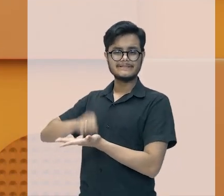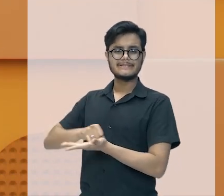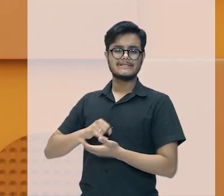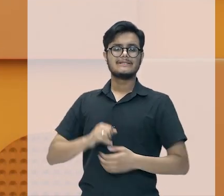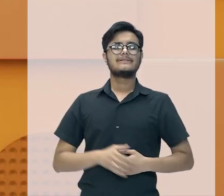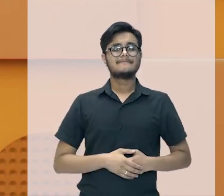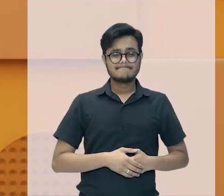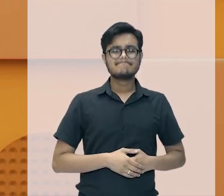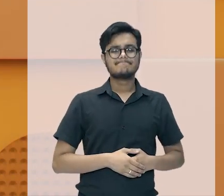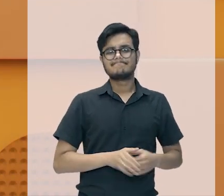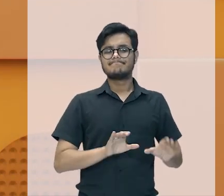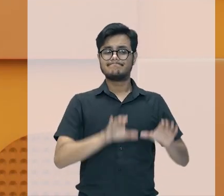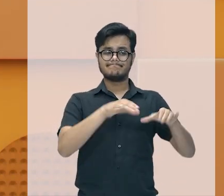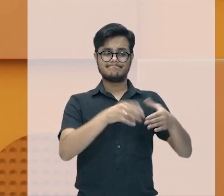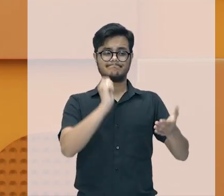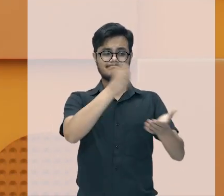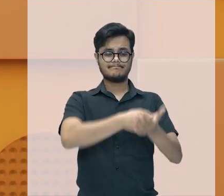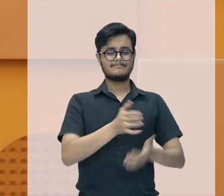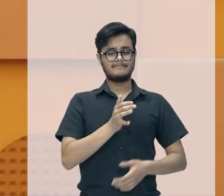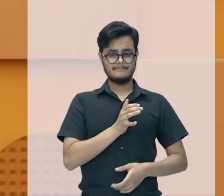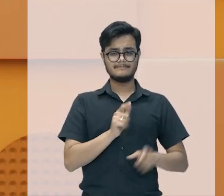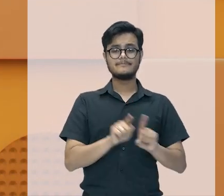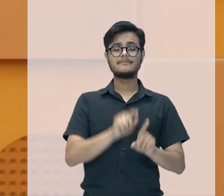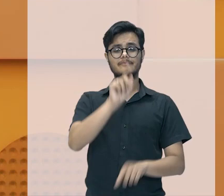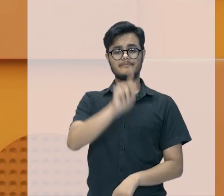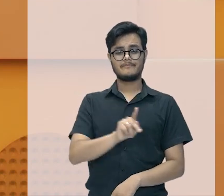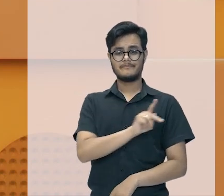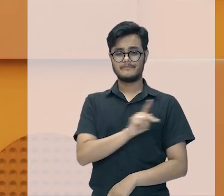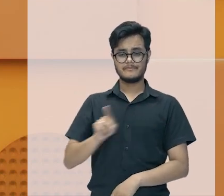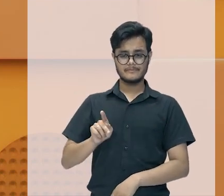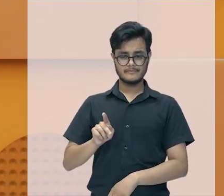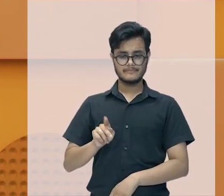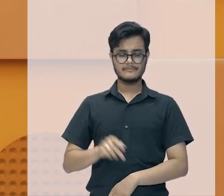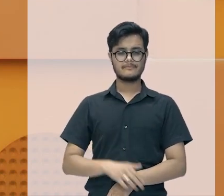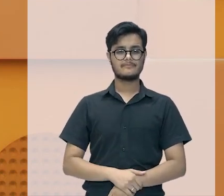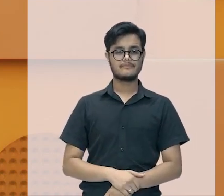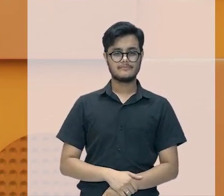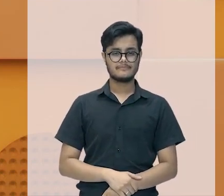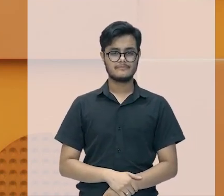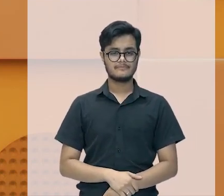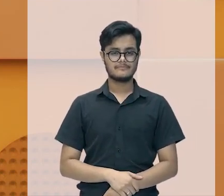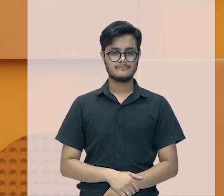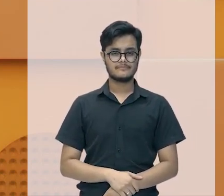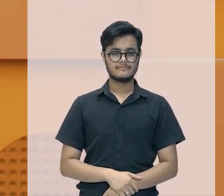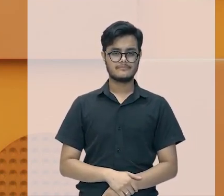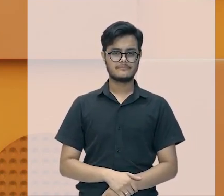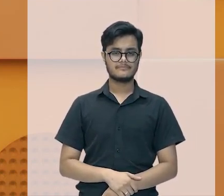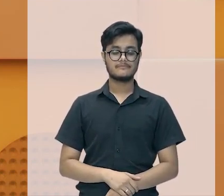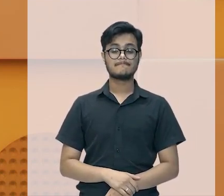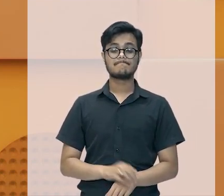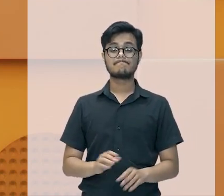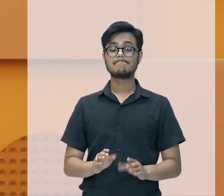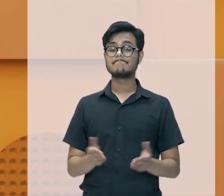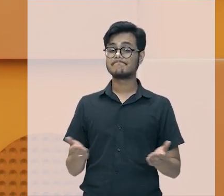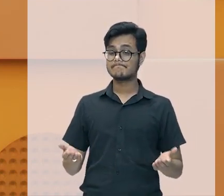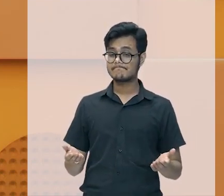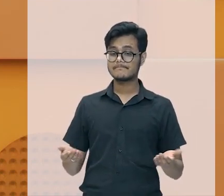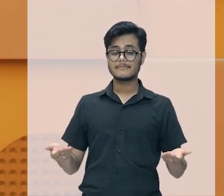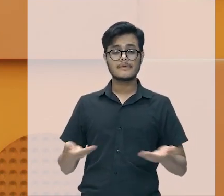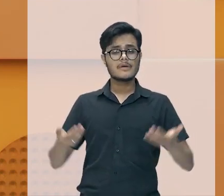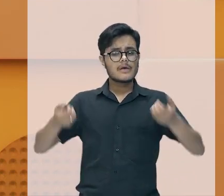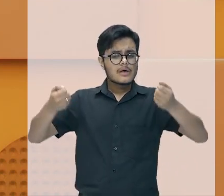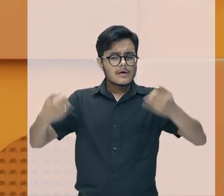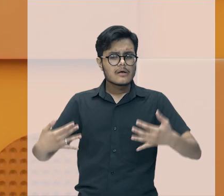suas costas, aí, a nobreza, tá? Juntamente, então, aí com o clero. Vamos falar, então, um pouco sobre